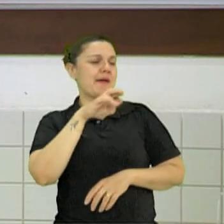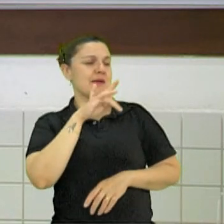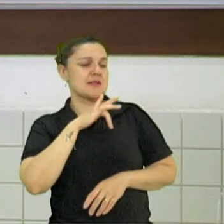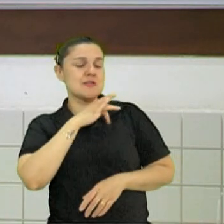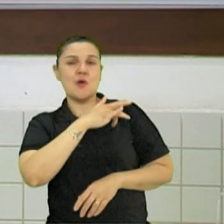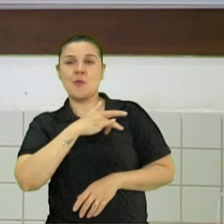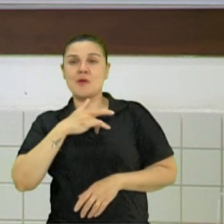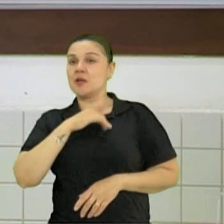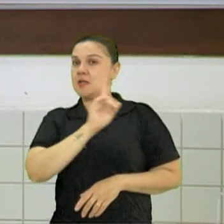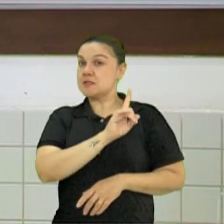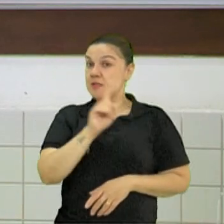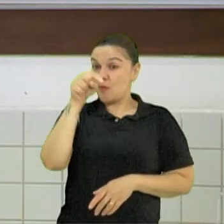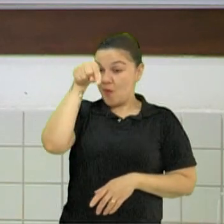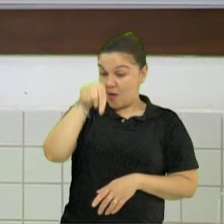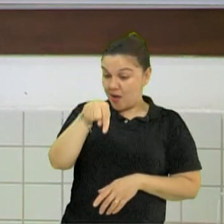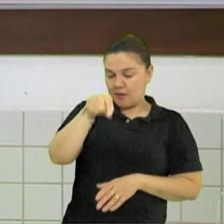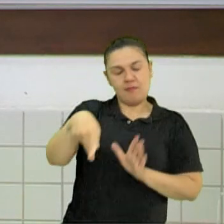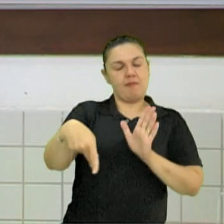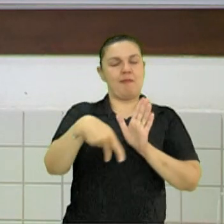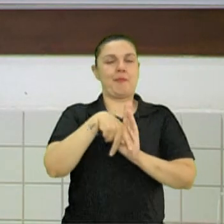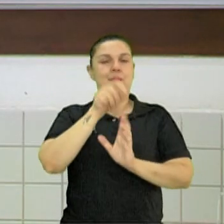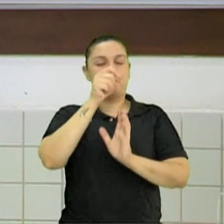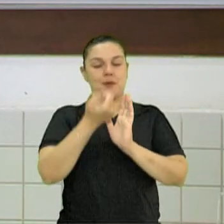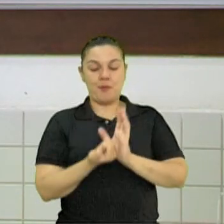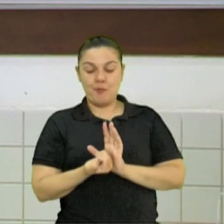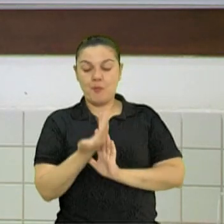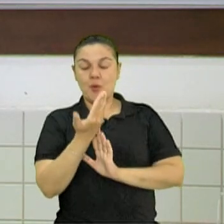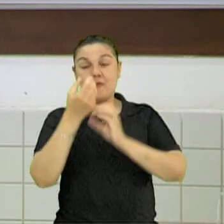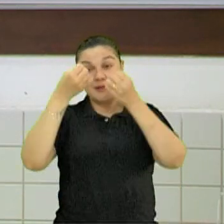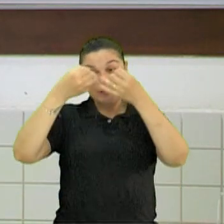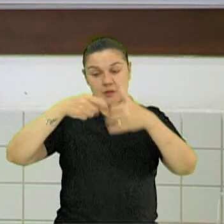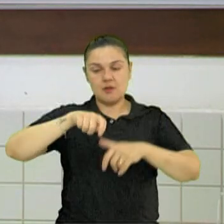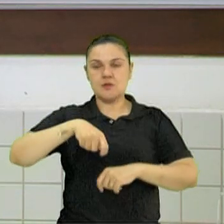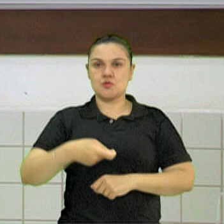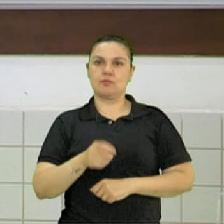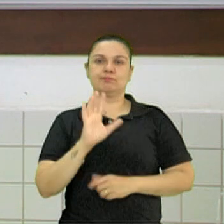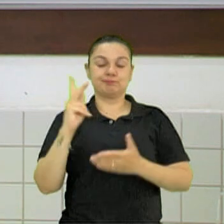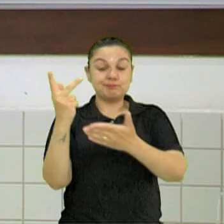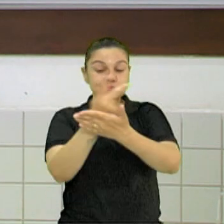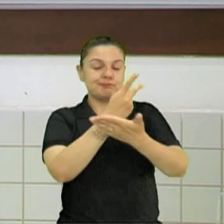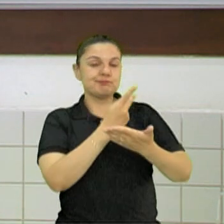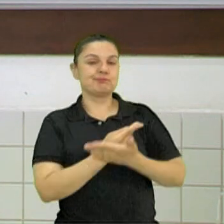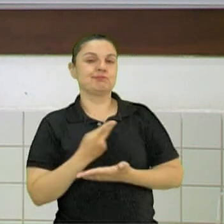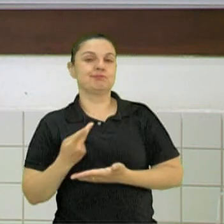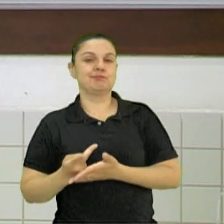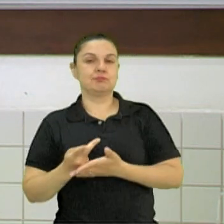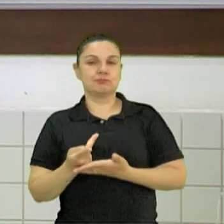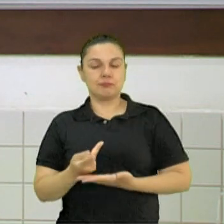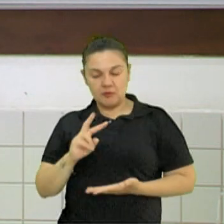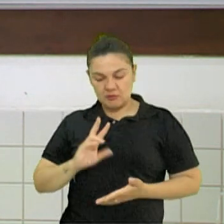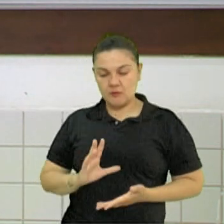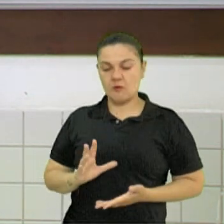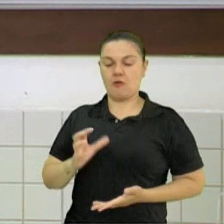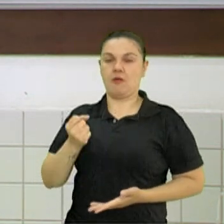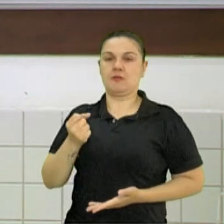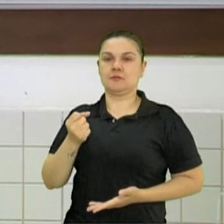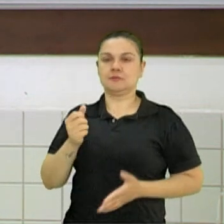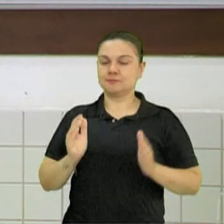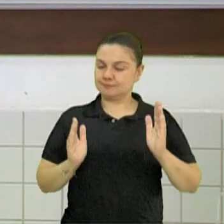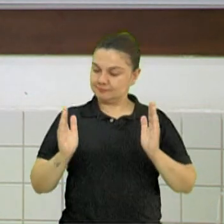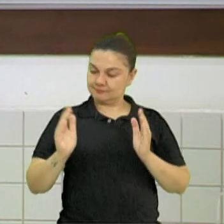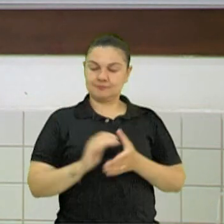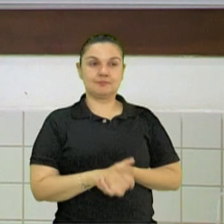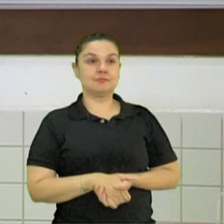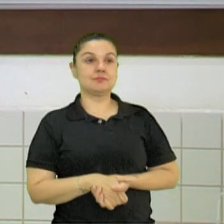romântica. Não, aqui nós temos um poema o quê? Um poema que vai narrar os fatos heróicos que aconteceram.